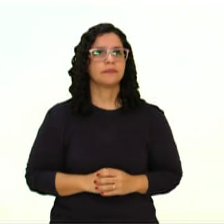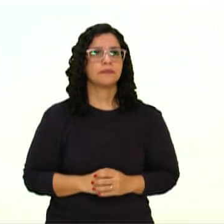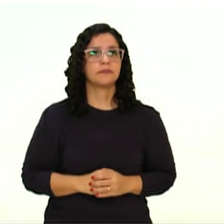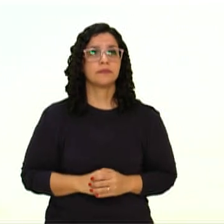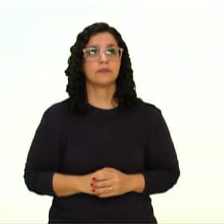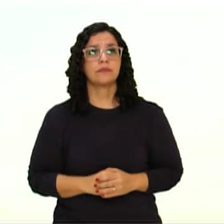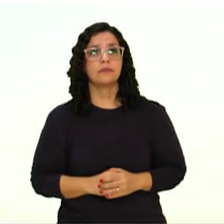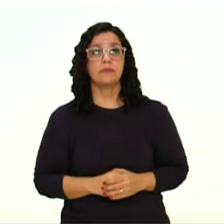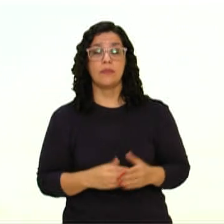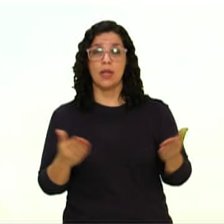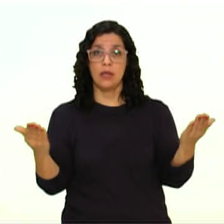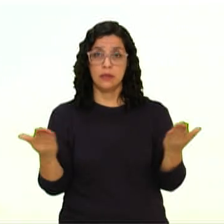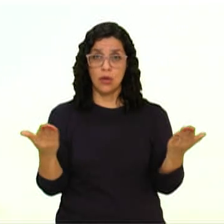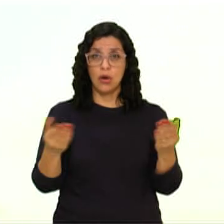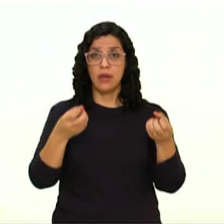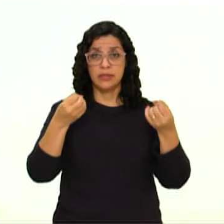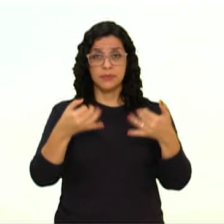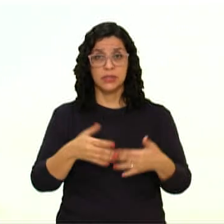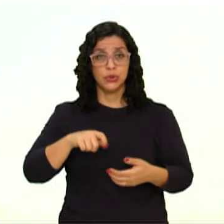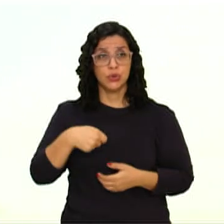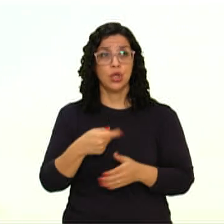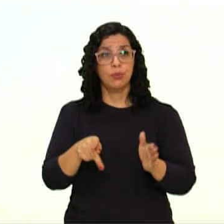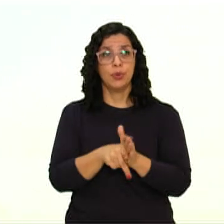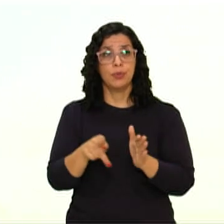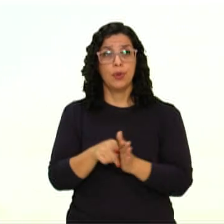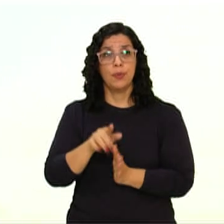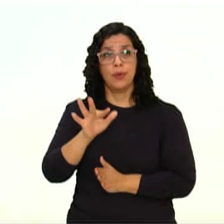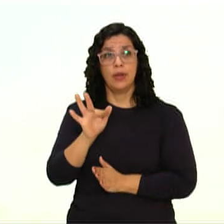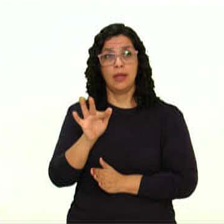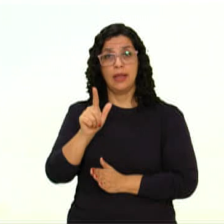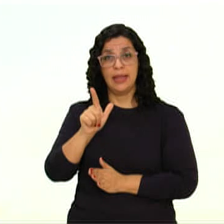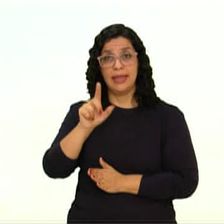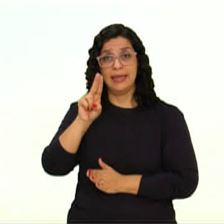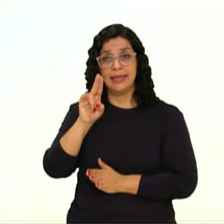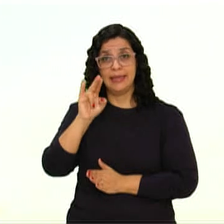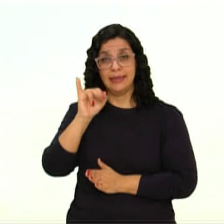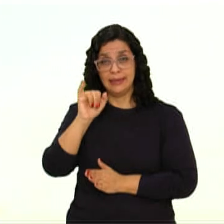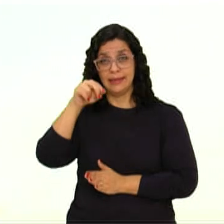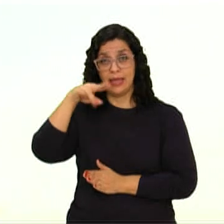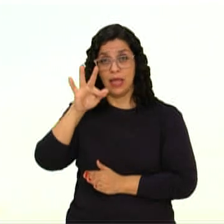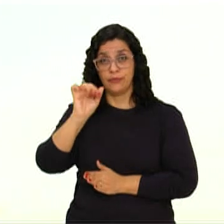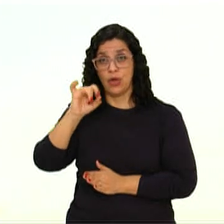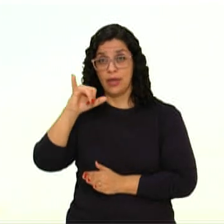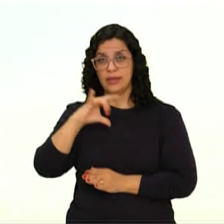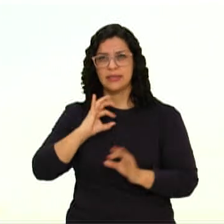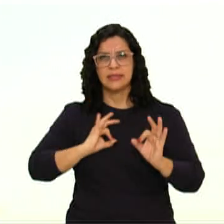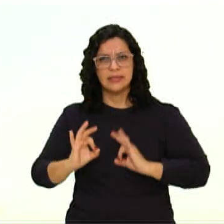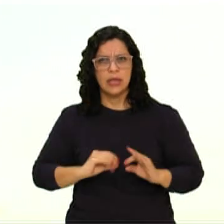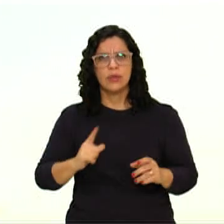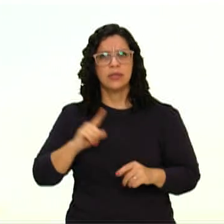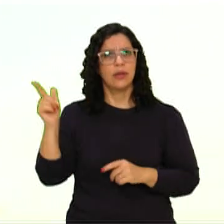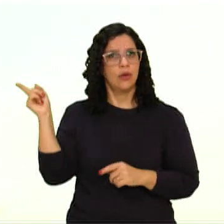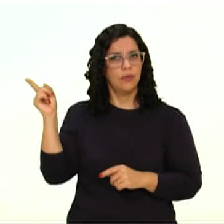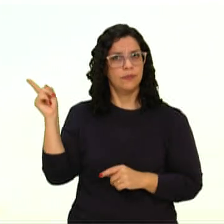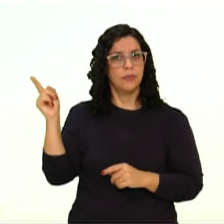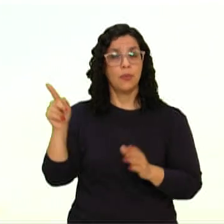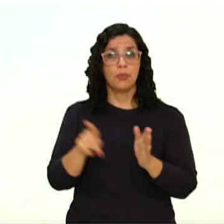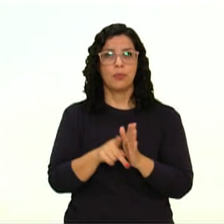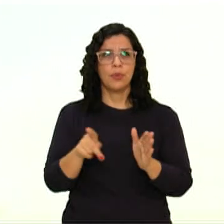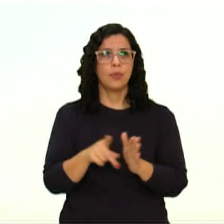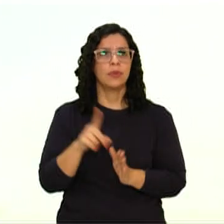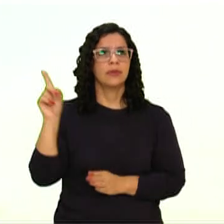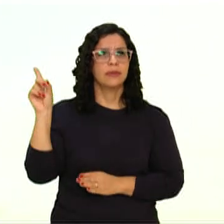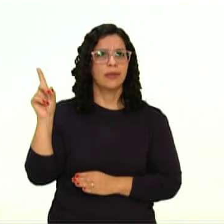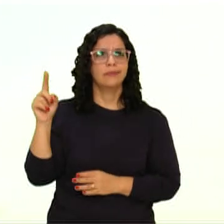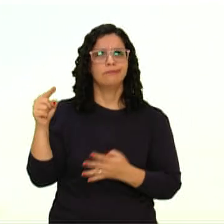Beleza. Falando então em termos de células e órgãos linfóides. Quem são as células linfóides? Né? São as células